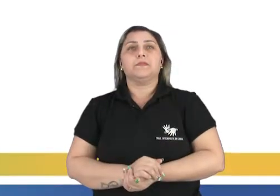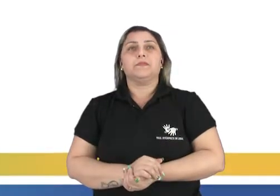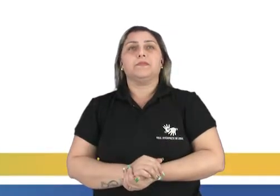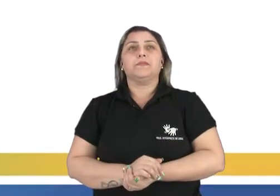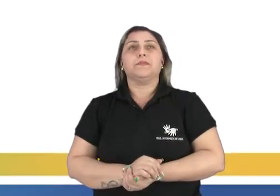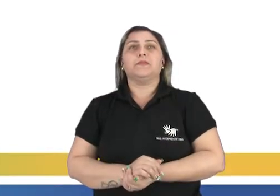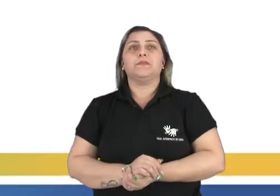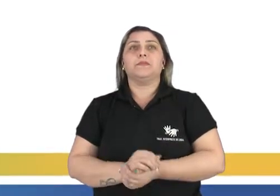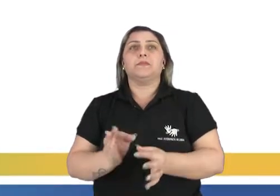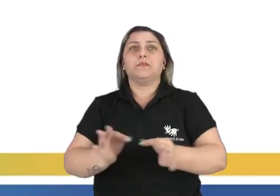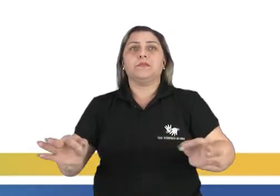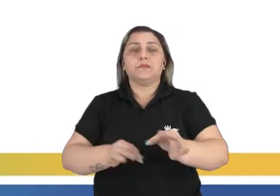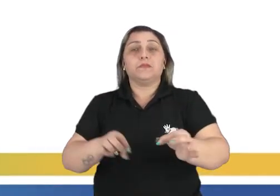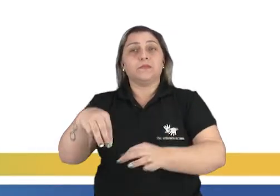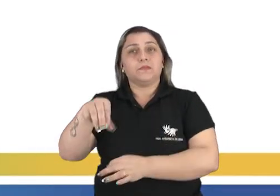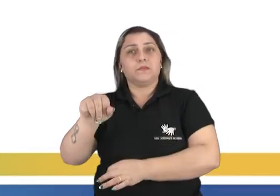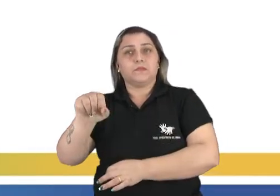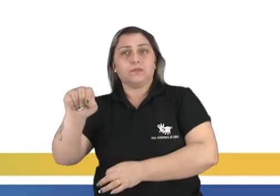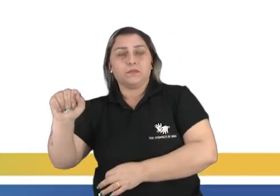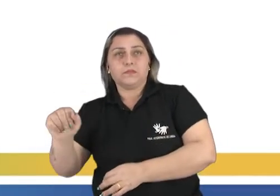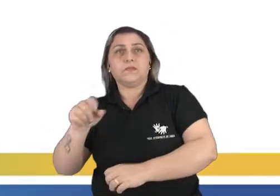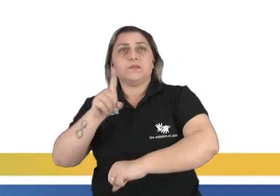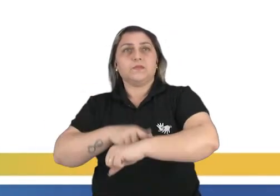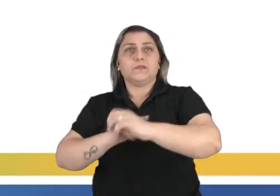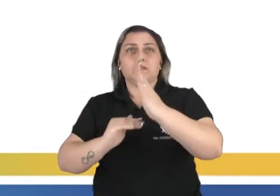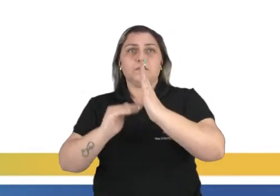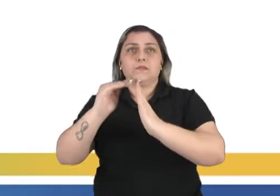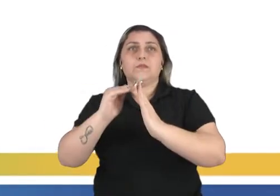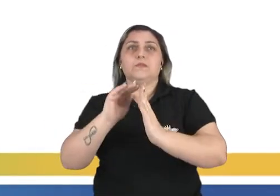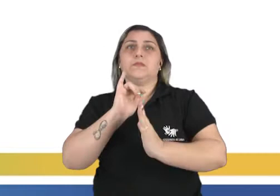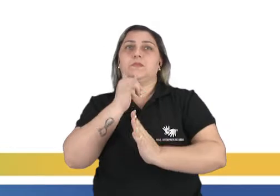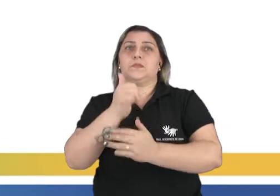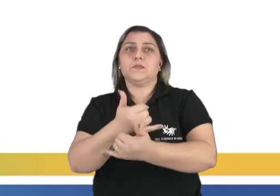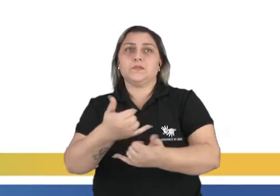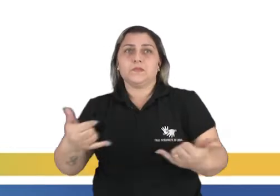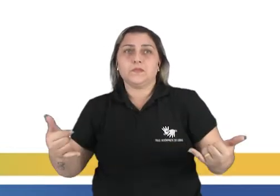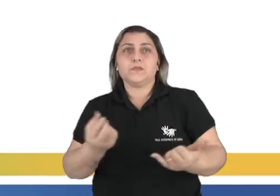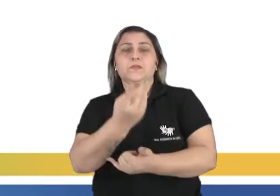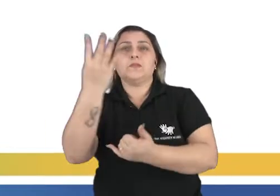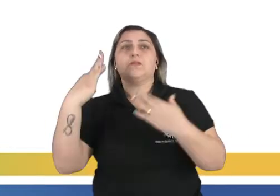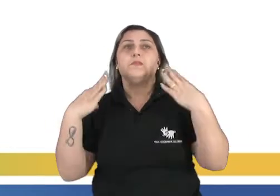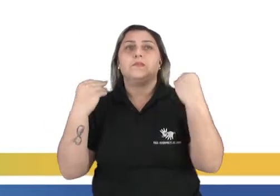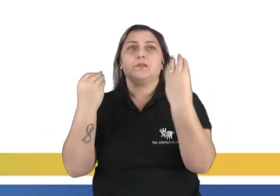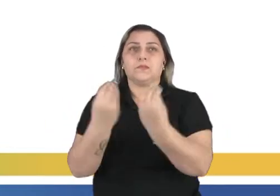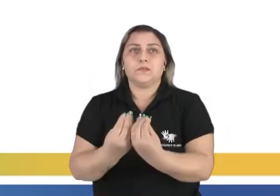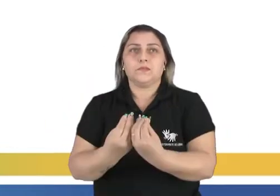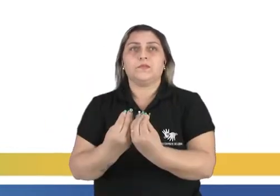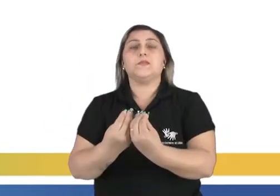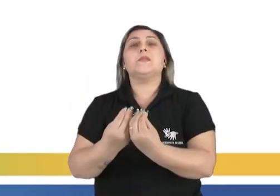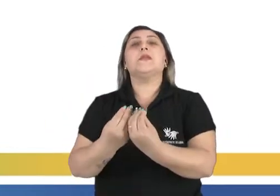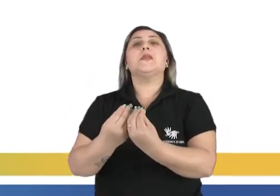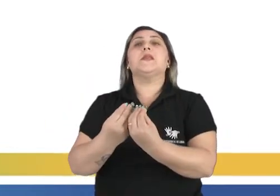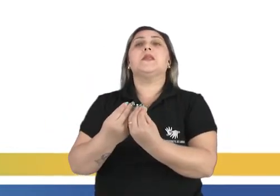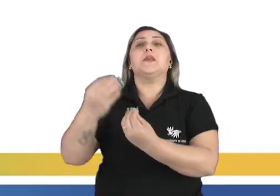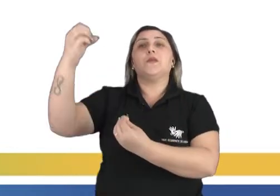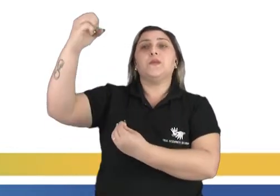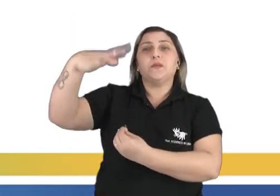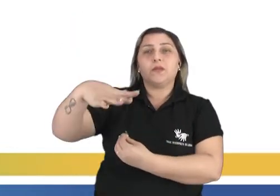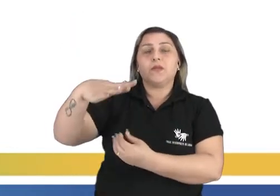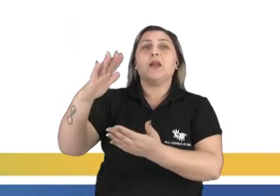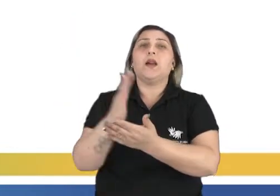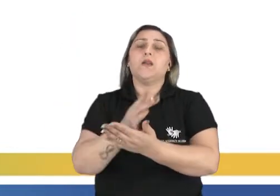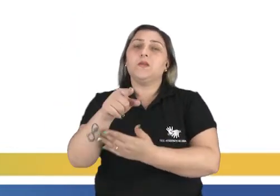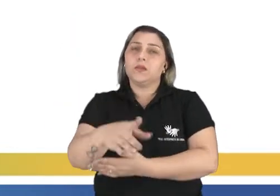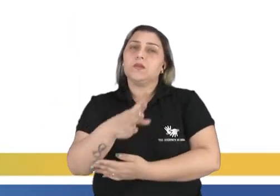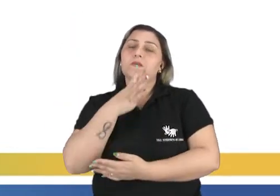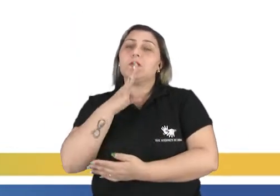temos comprimento, massa, tempo, temperatura, corrente elétrica, quantidade de substâncias e intensidade luminosa. Alguns você